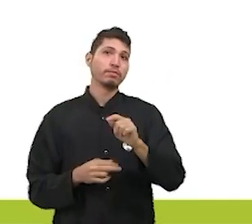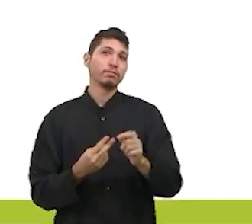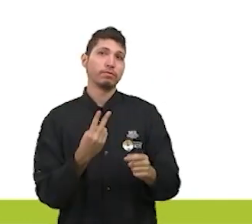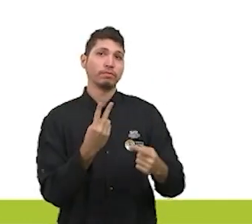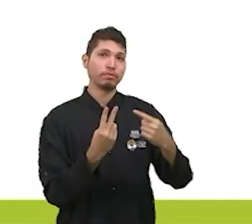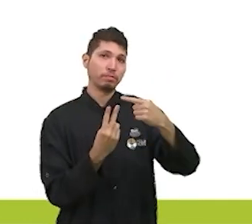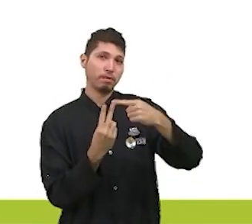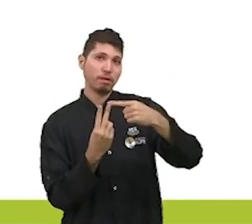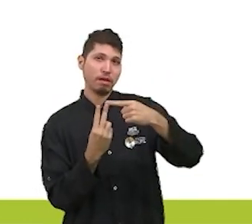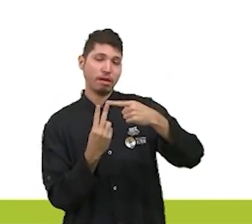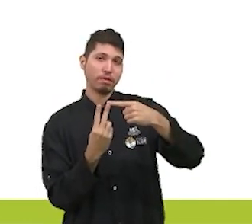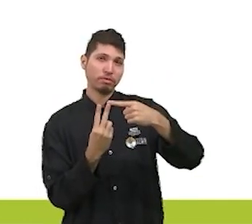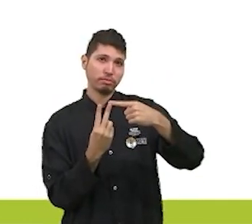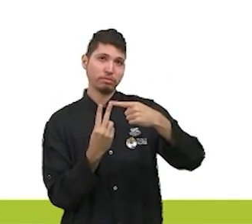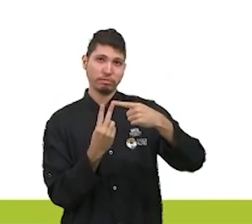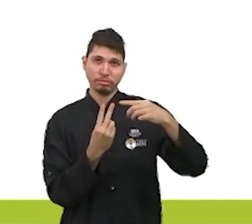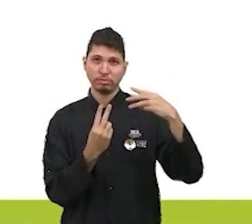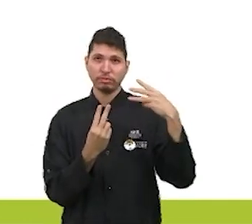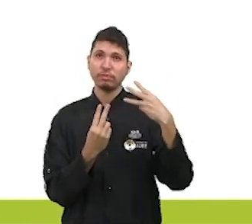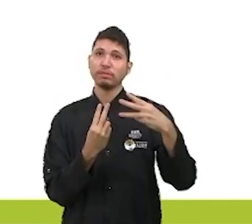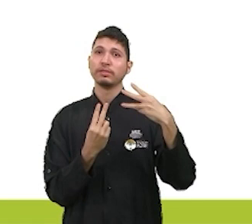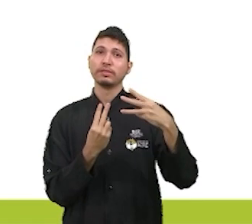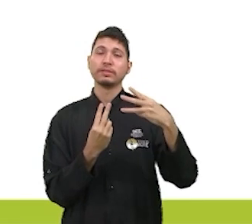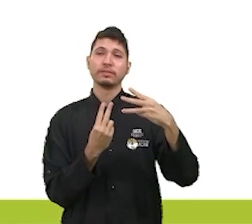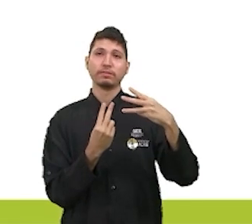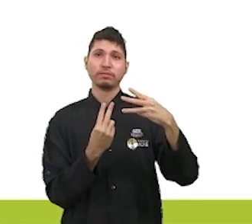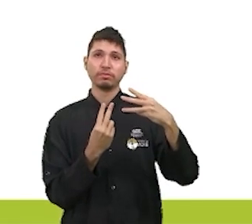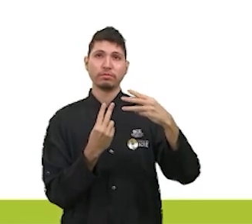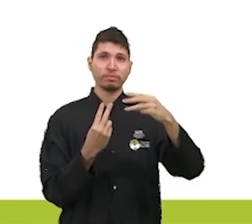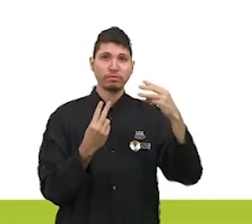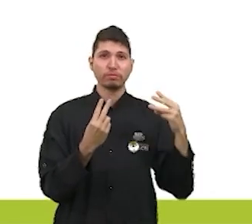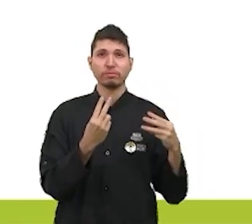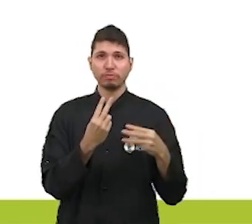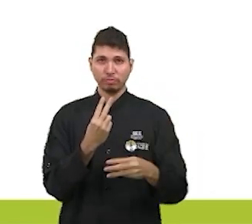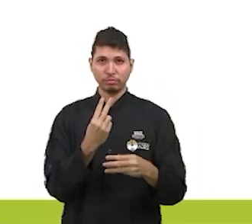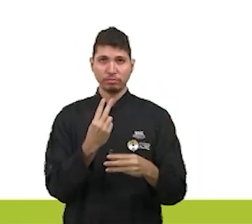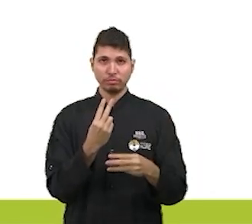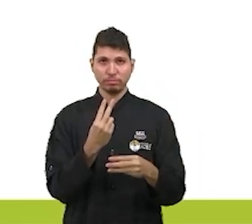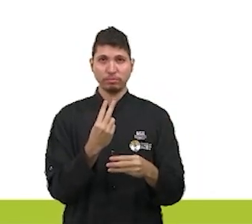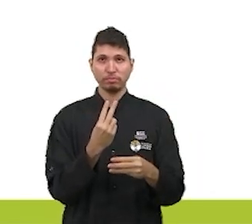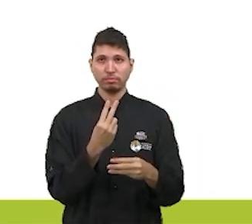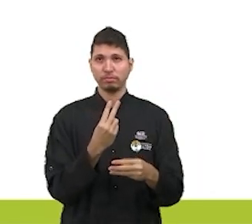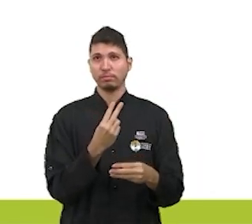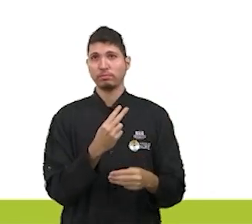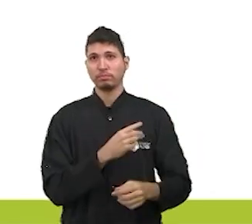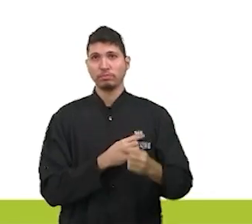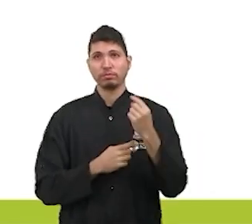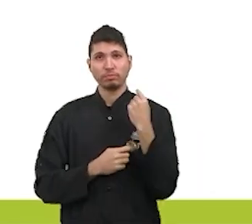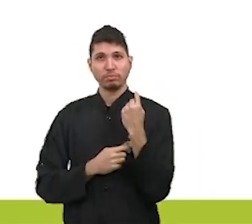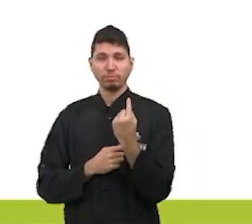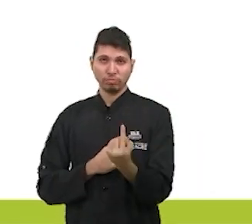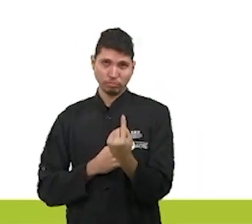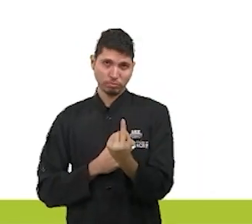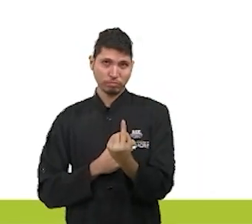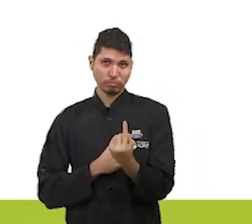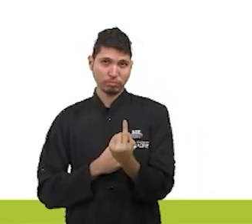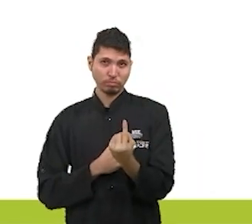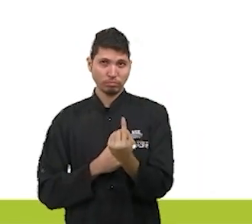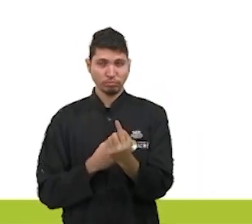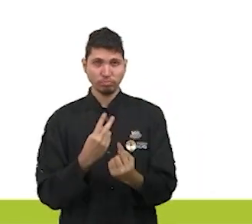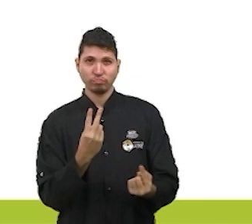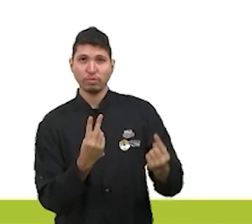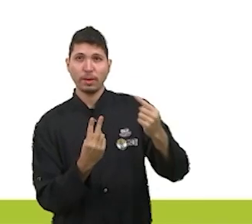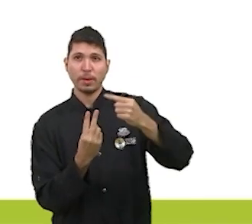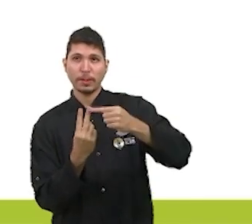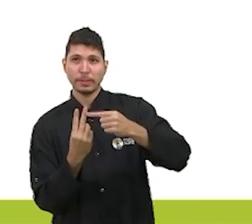de 3 sobre 3, 1 raiz de 3. Raiz de 3 sobre 3, 1 raiz de 3, tá bom? Então fica a dica aí para decorar